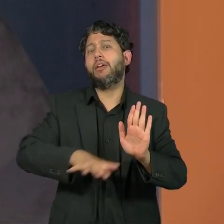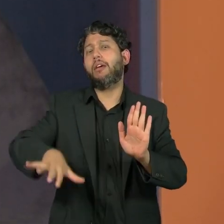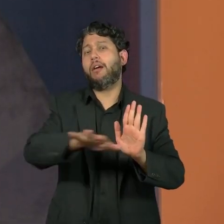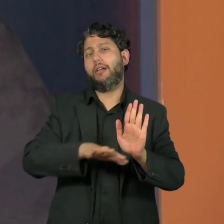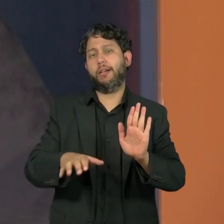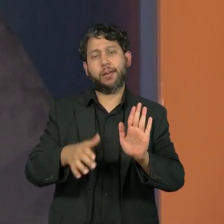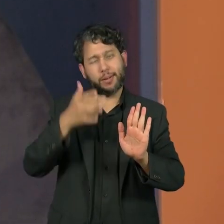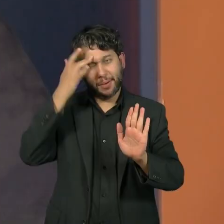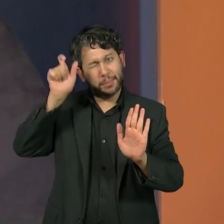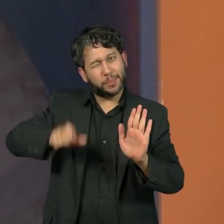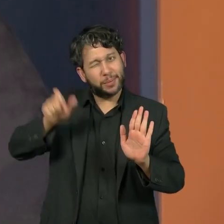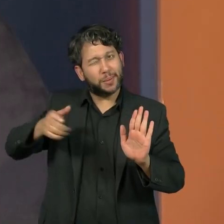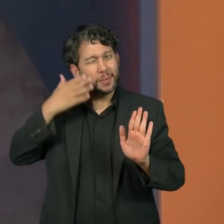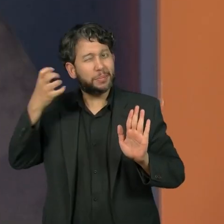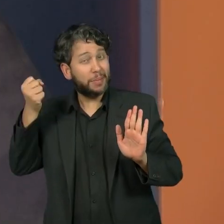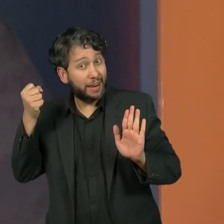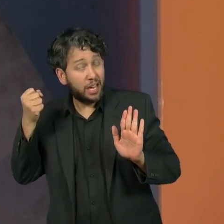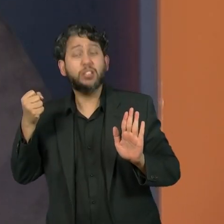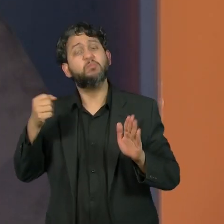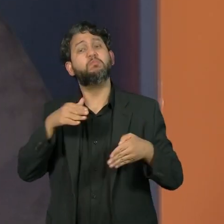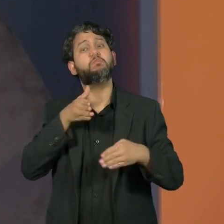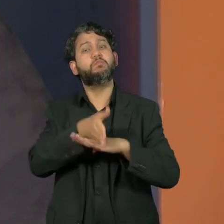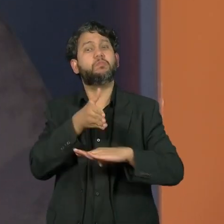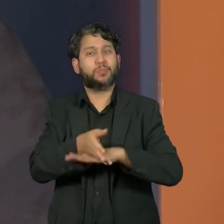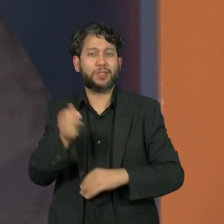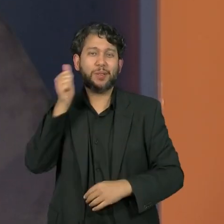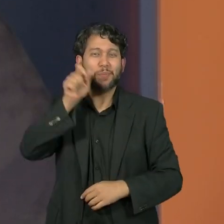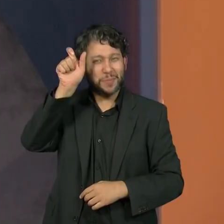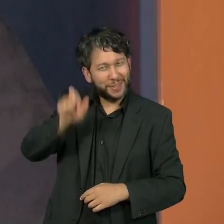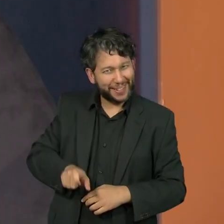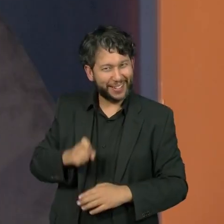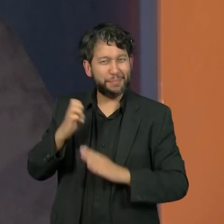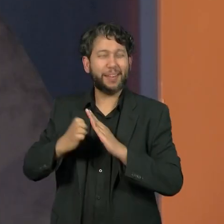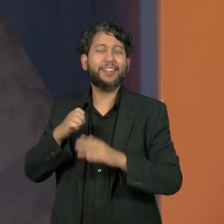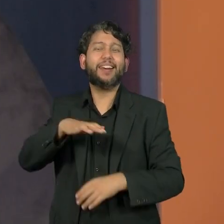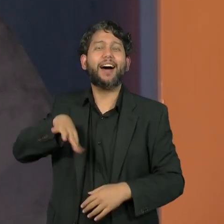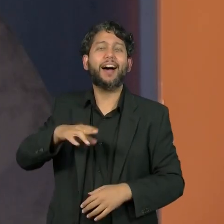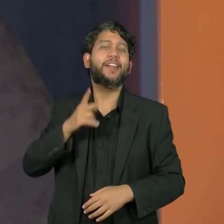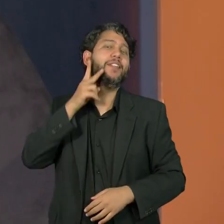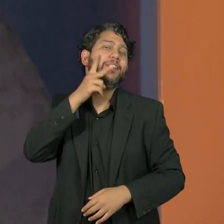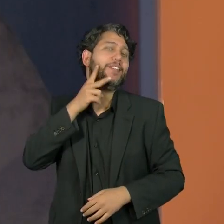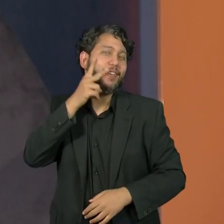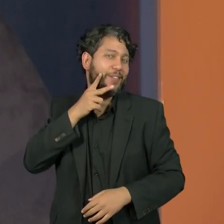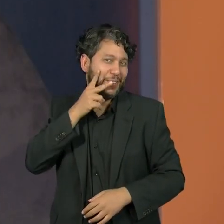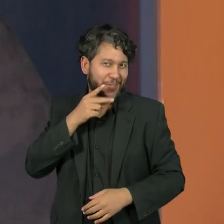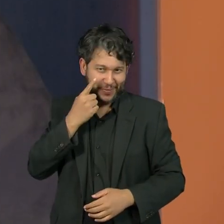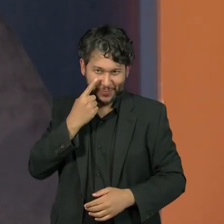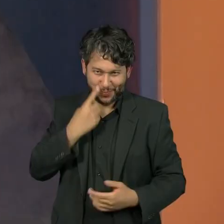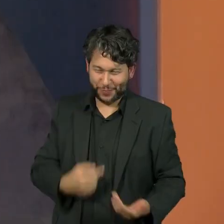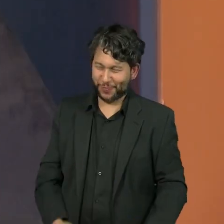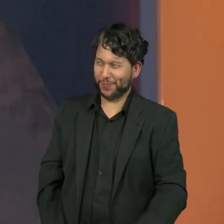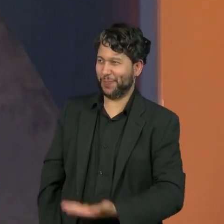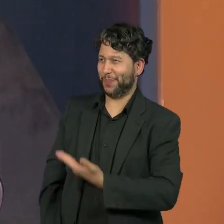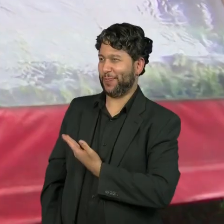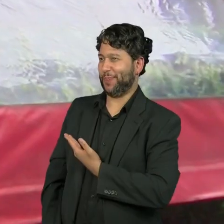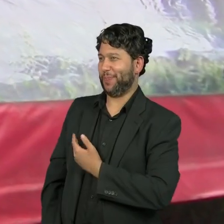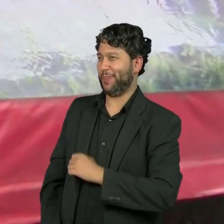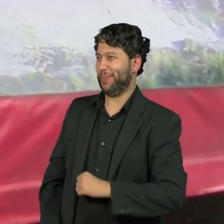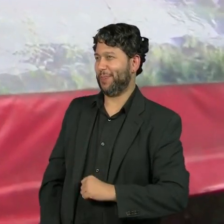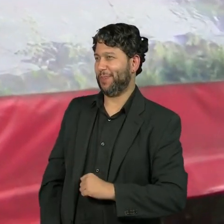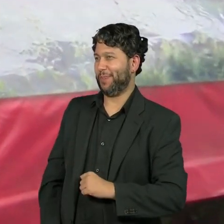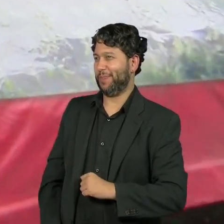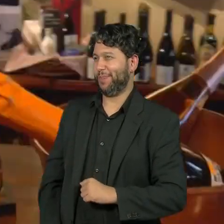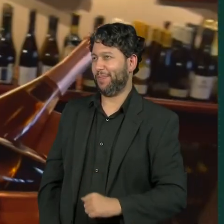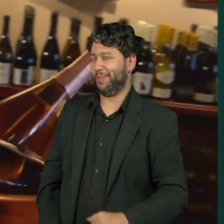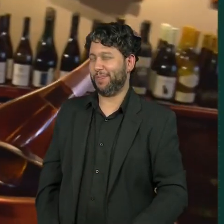majoritariamente dominadas por brancos. É o caso da empresária do ramo de vinho, Lígia Aleixo. Vamos acompanhar.